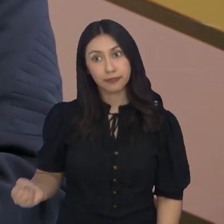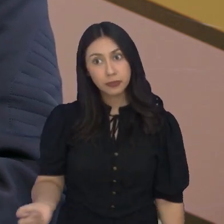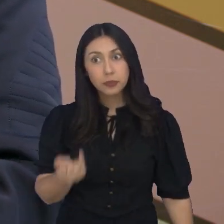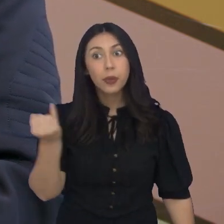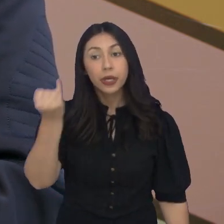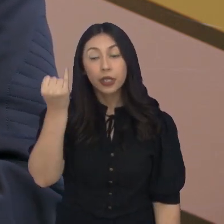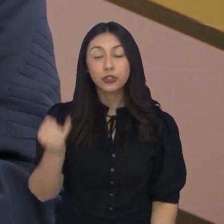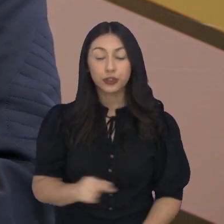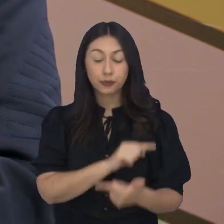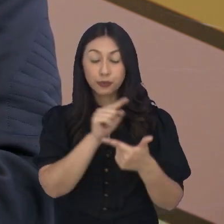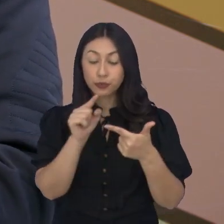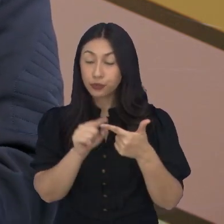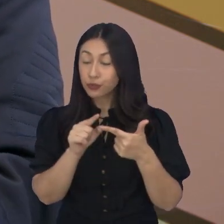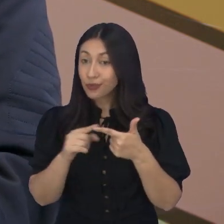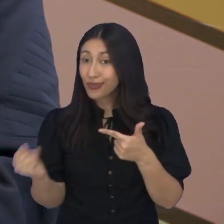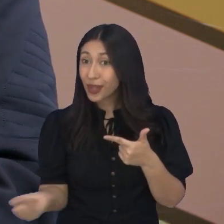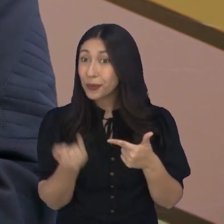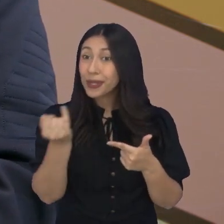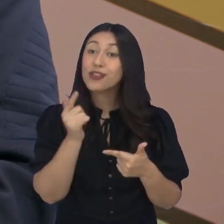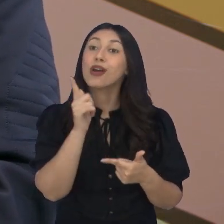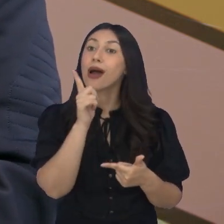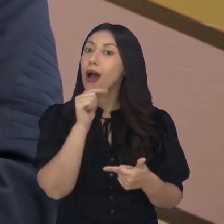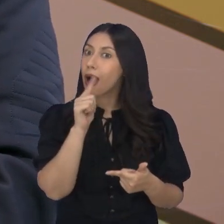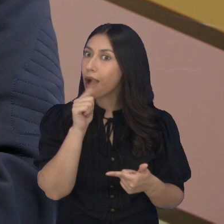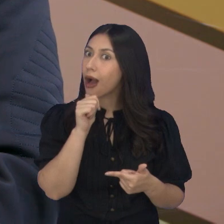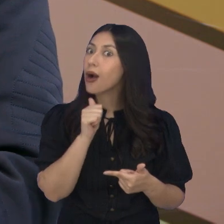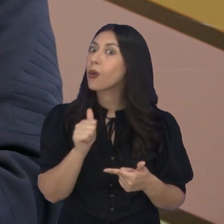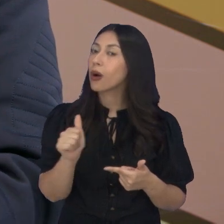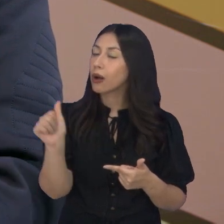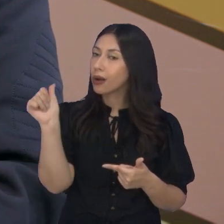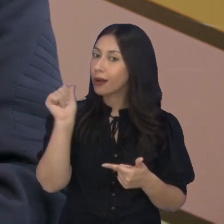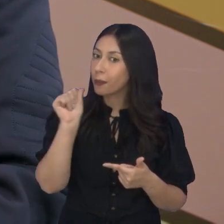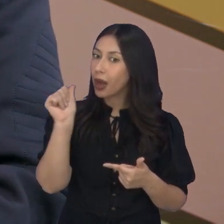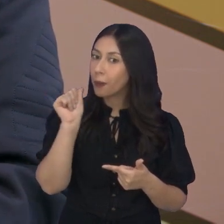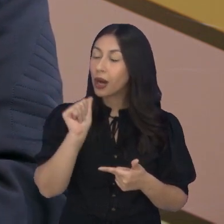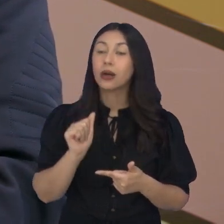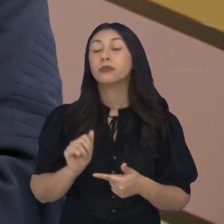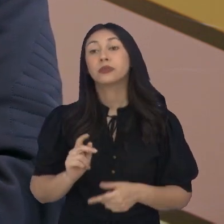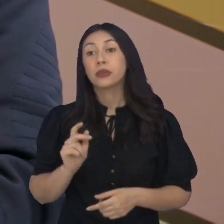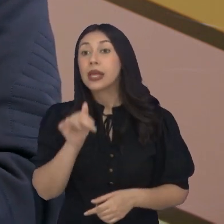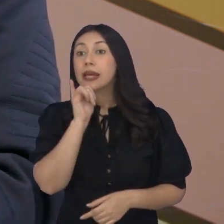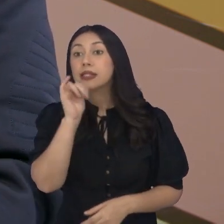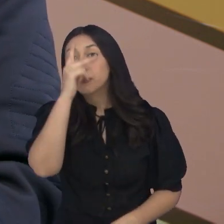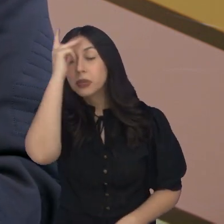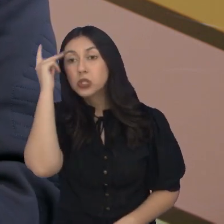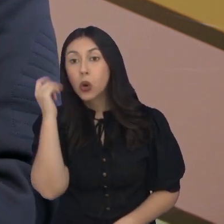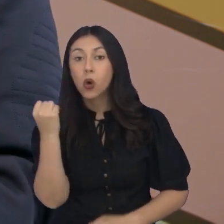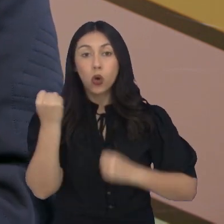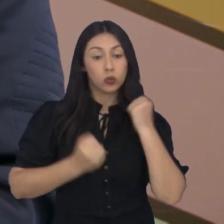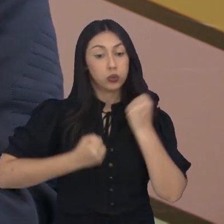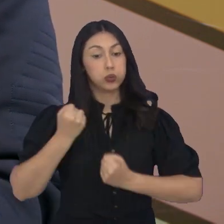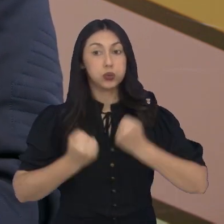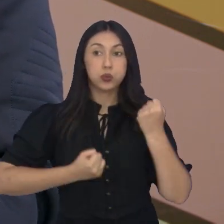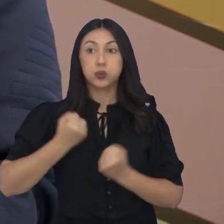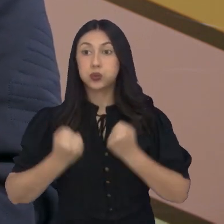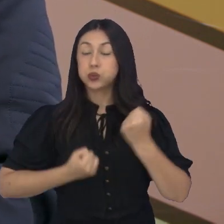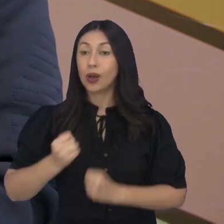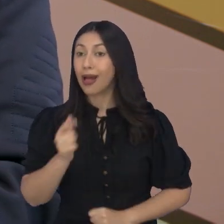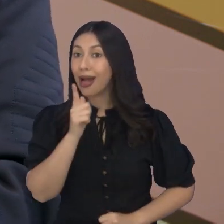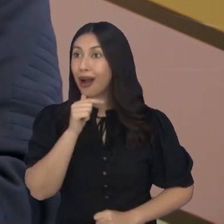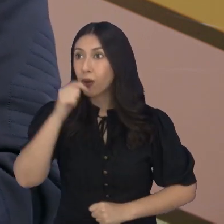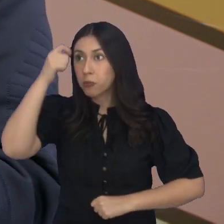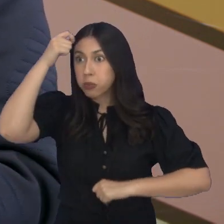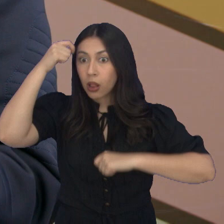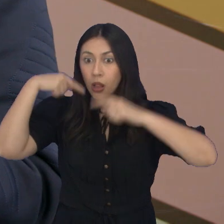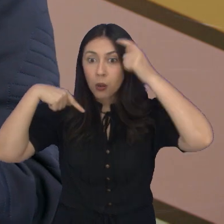Outro assunto que você falou super importante, hidratação, né? Então a pessoa sai para correr, ela vai perder muito líquido, ela vai transpirar, ela